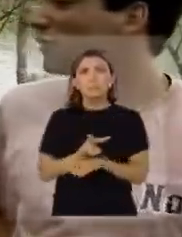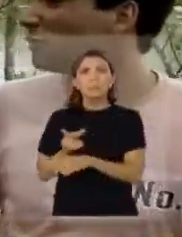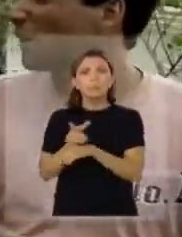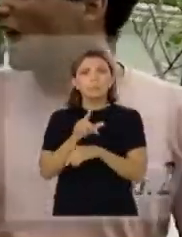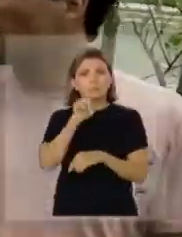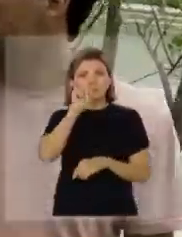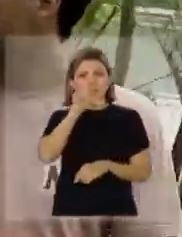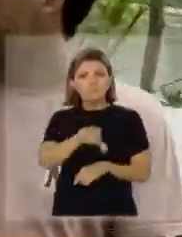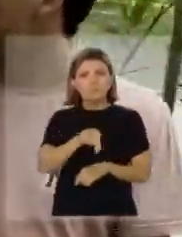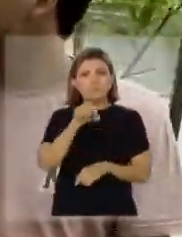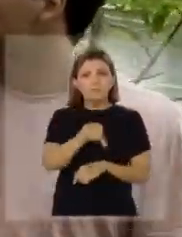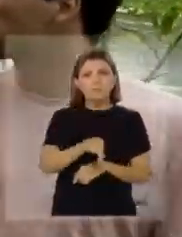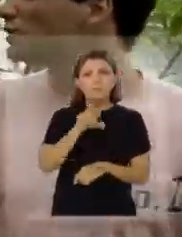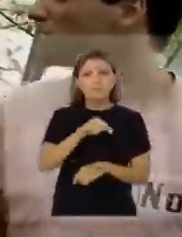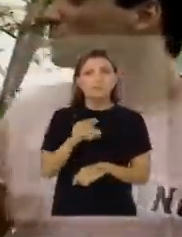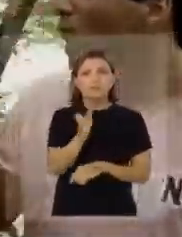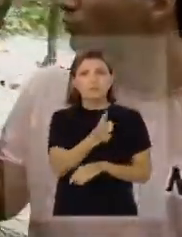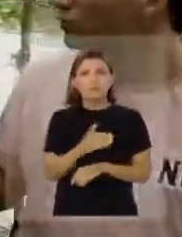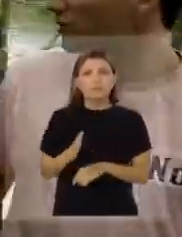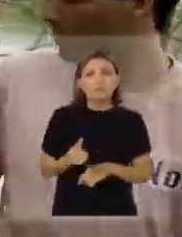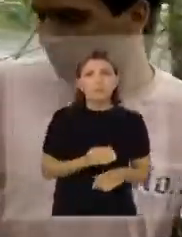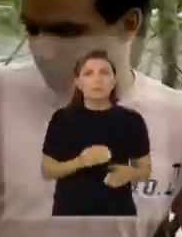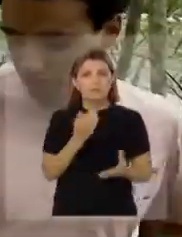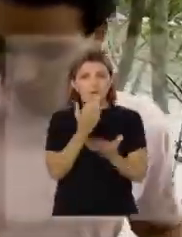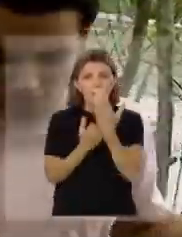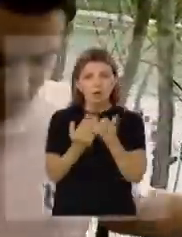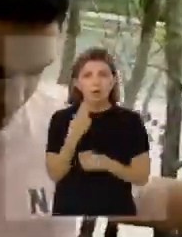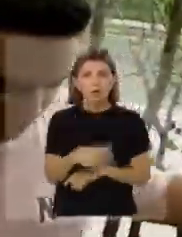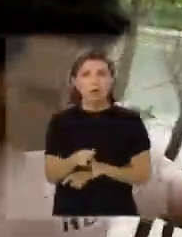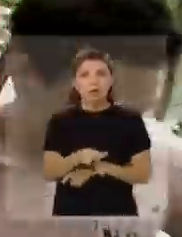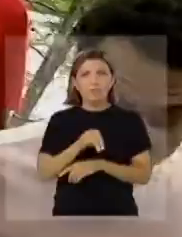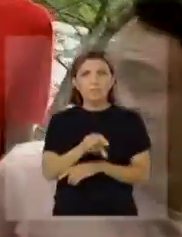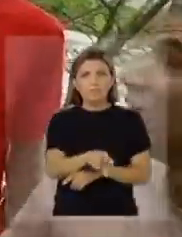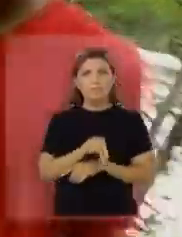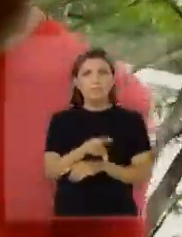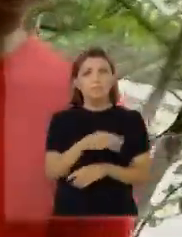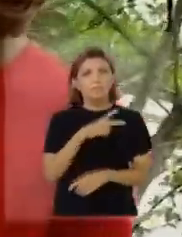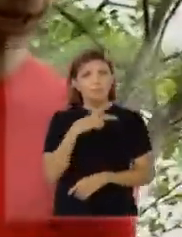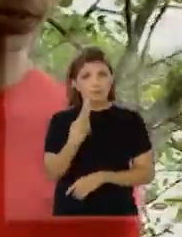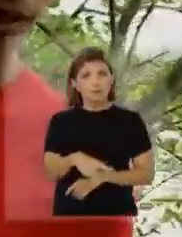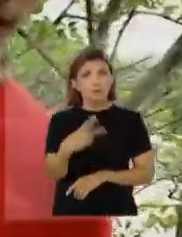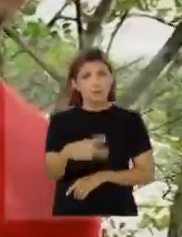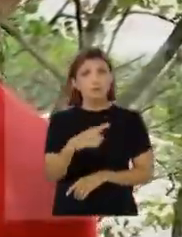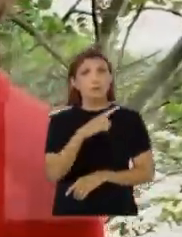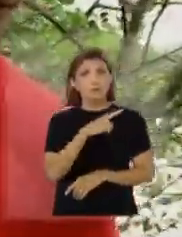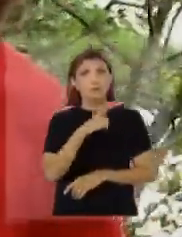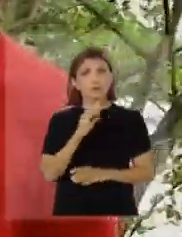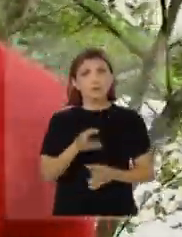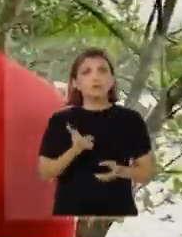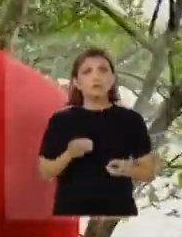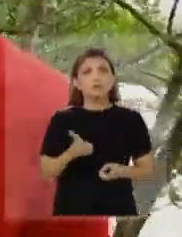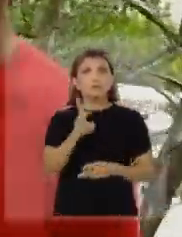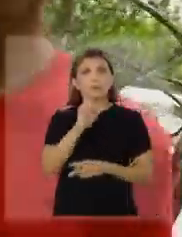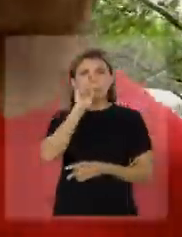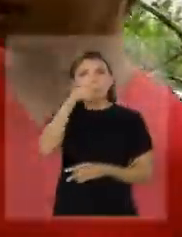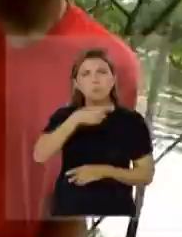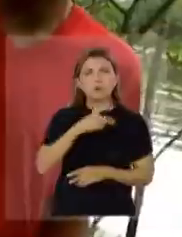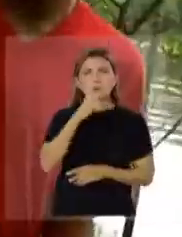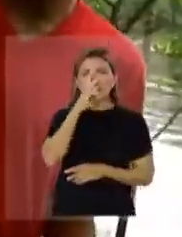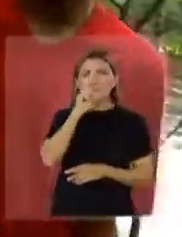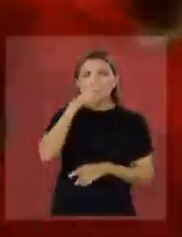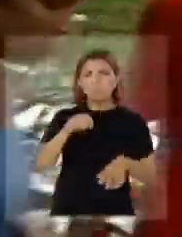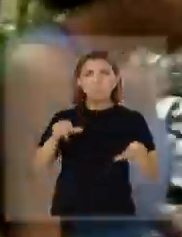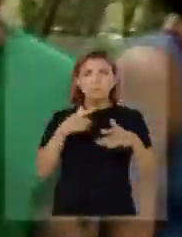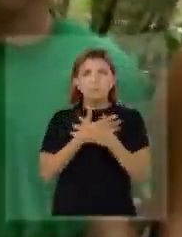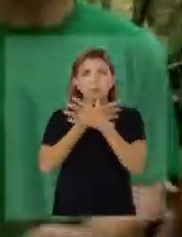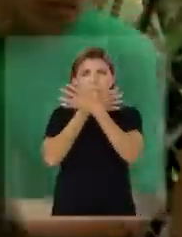abrigo perfeito para aves, peixes, crustáceos e moluscos se reproduzirem. É isso mesmo. E isso é um banquete para os caranguejos. Meu pai fala que eles são os urubus do mar. Ai,